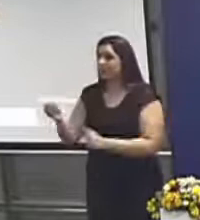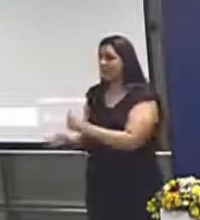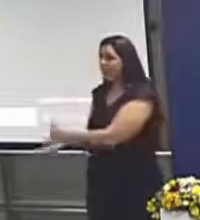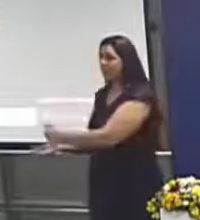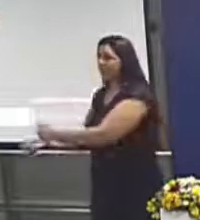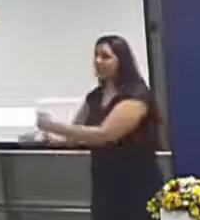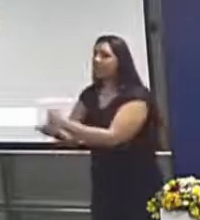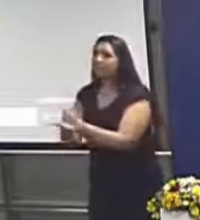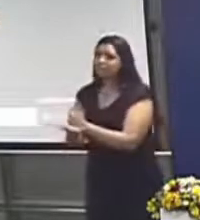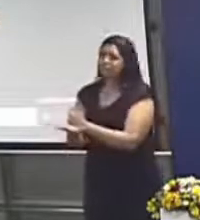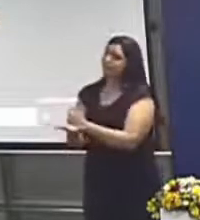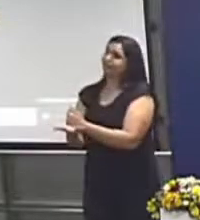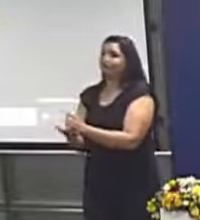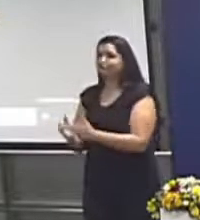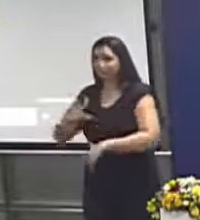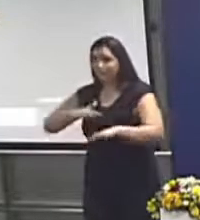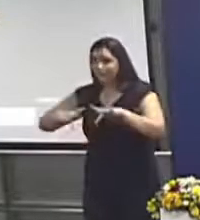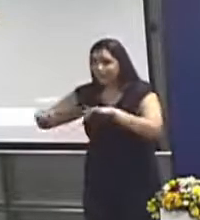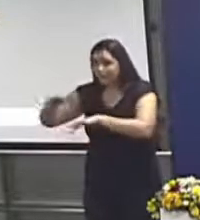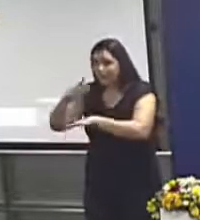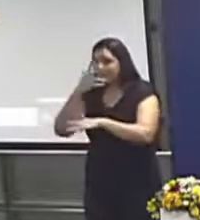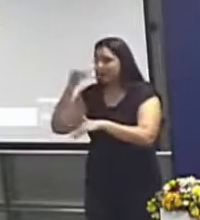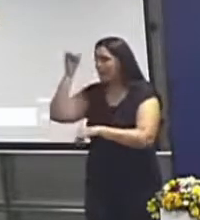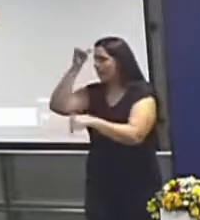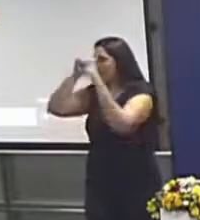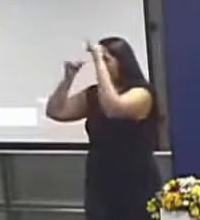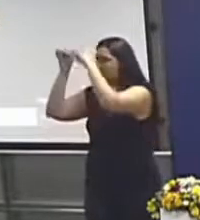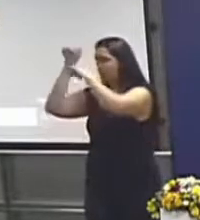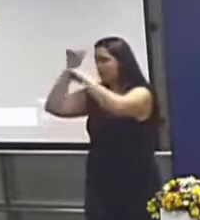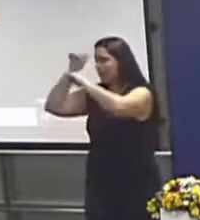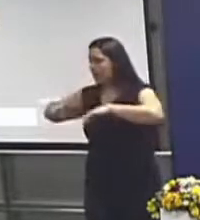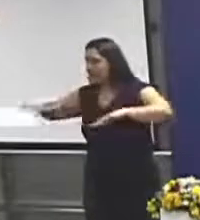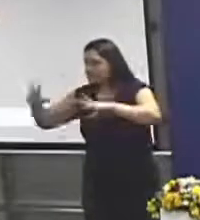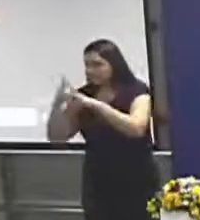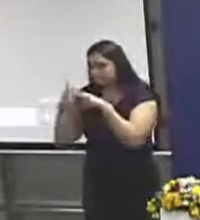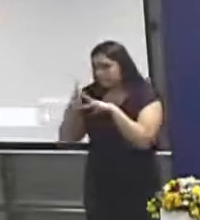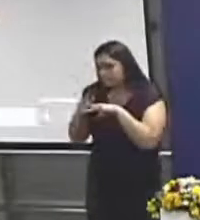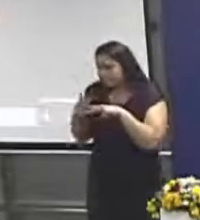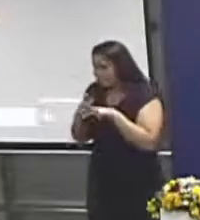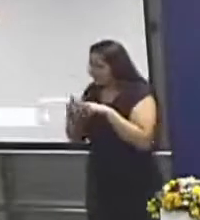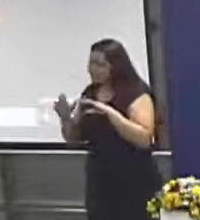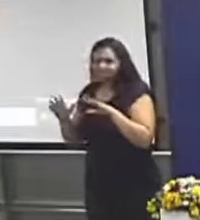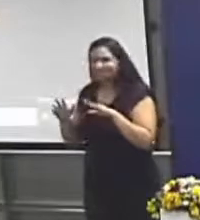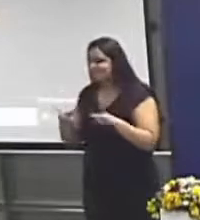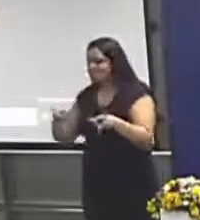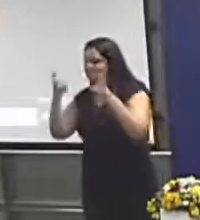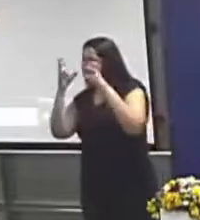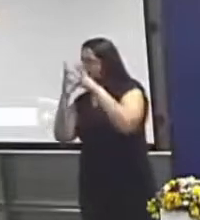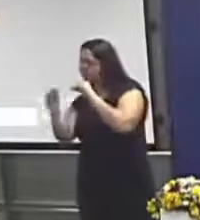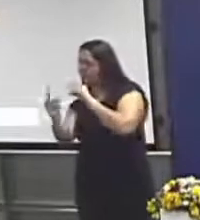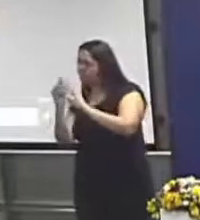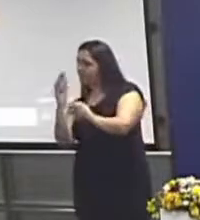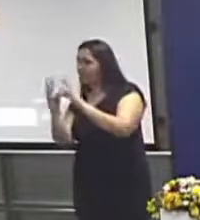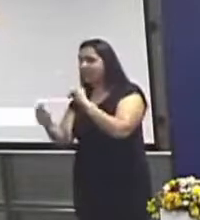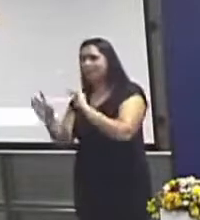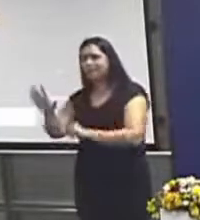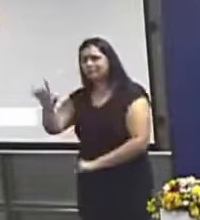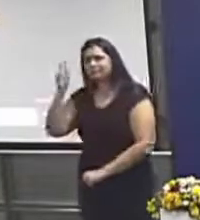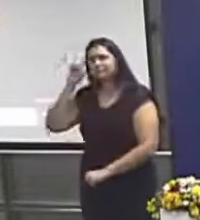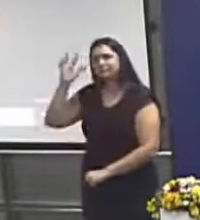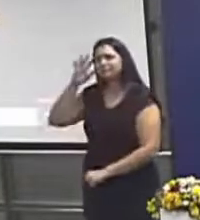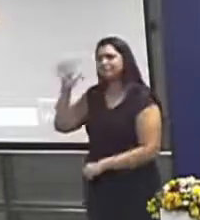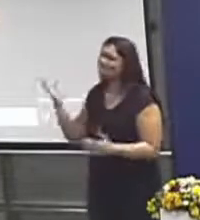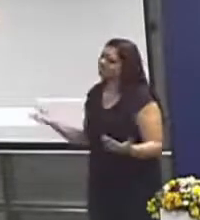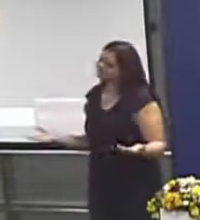corrupção. Manipulação na ilha da fantasia. Esse camaleão nem Alice perceberia. Pare pra pensar, vamos